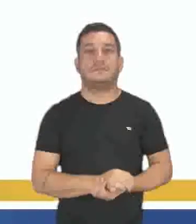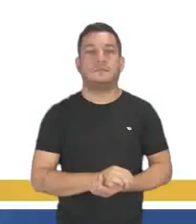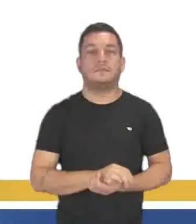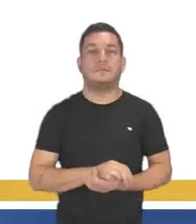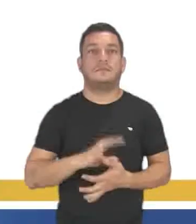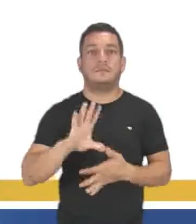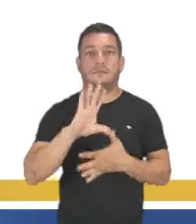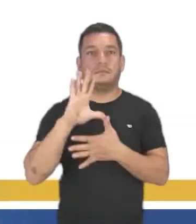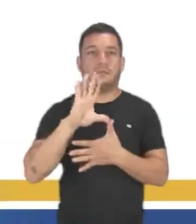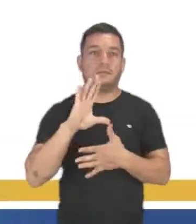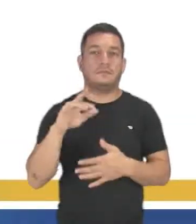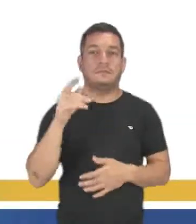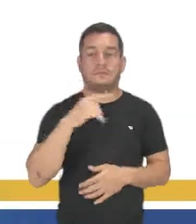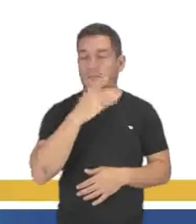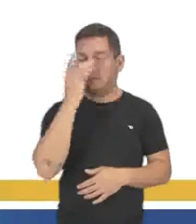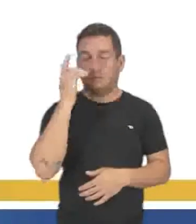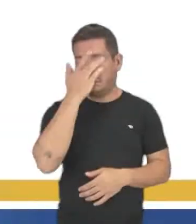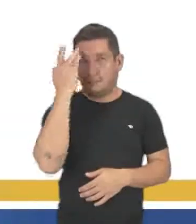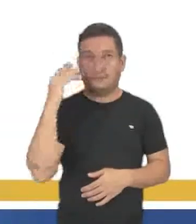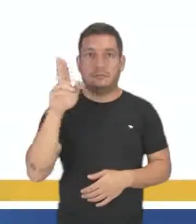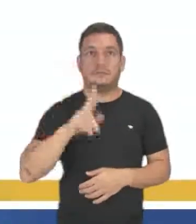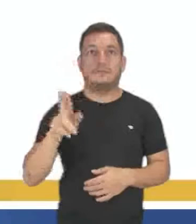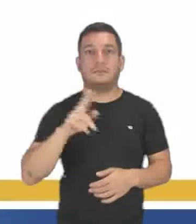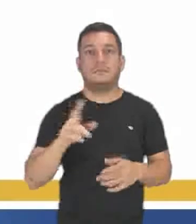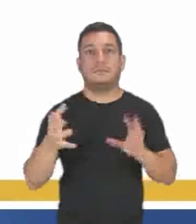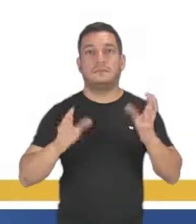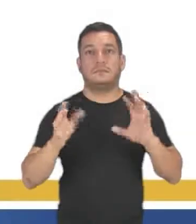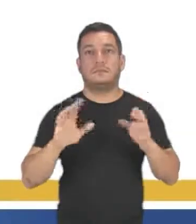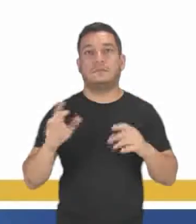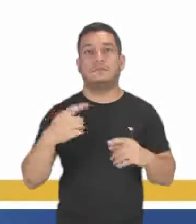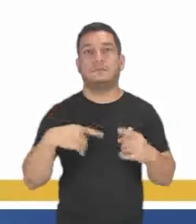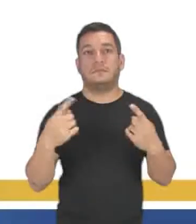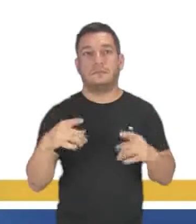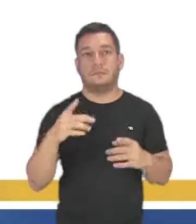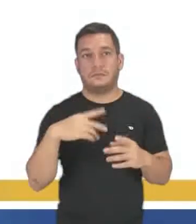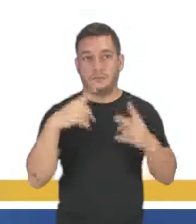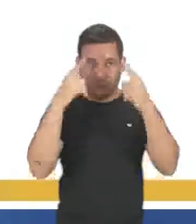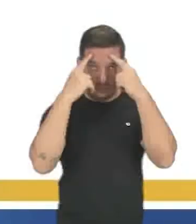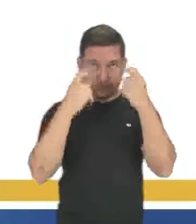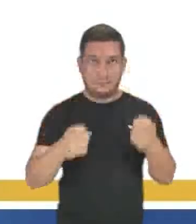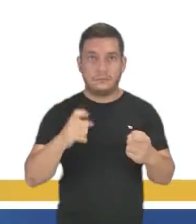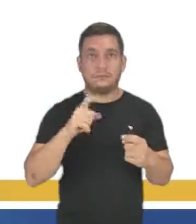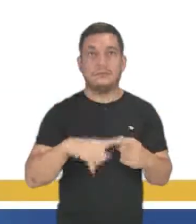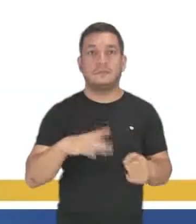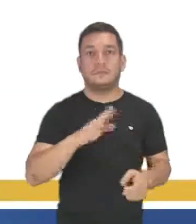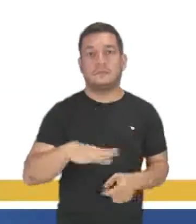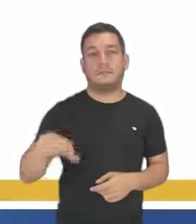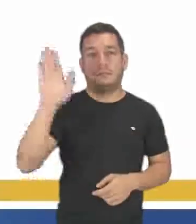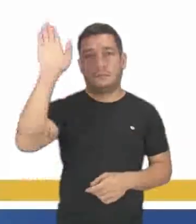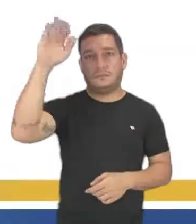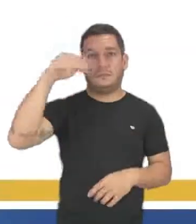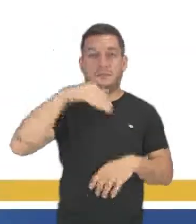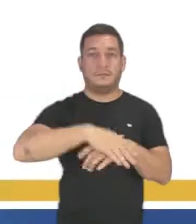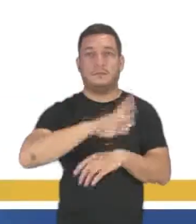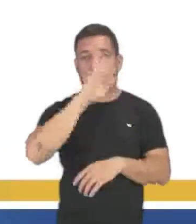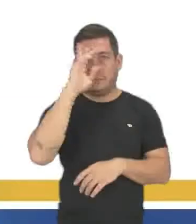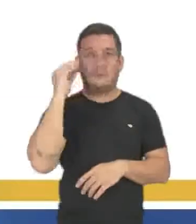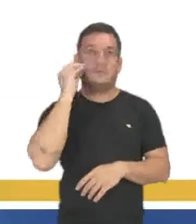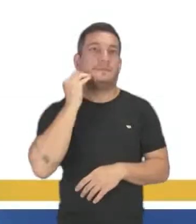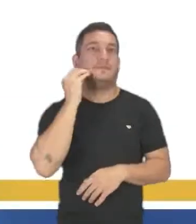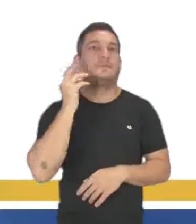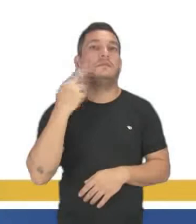americanos decidiram usar a bola na guerra contra a violência juvenil, batizada de Basquete à meia-noite, A experiência é uma